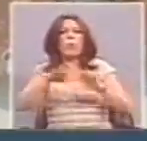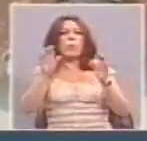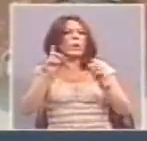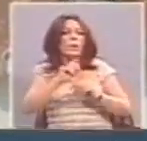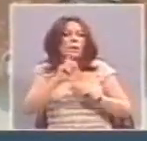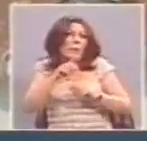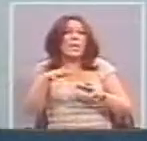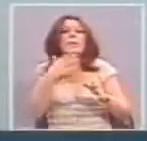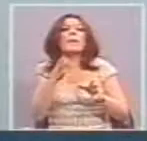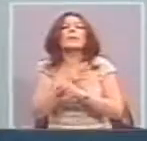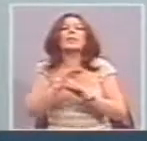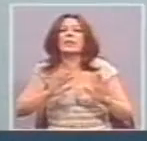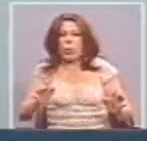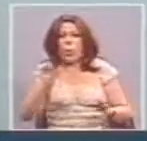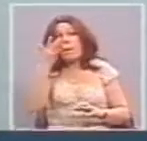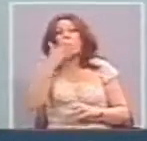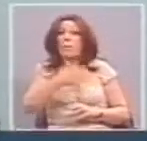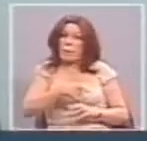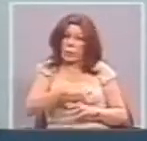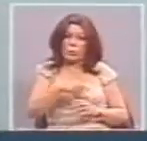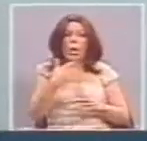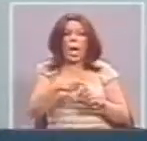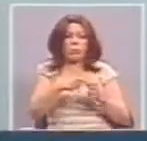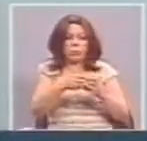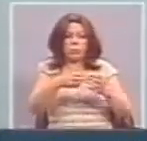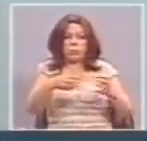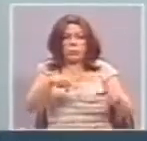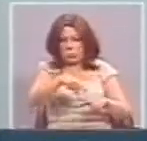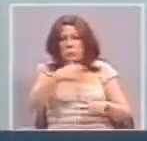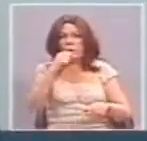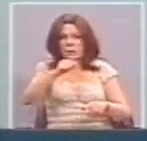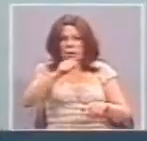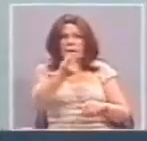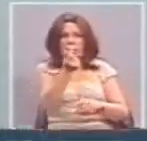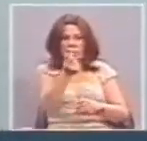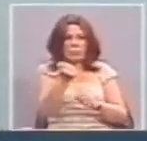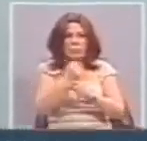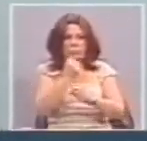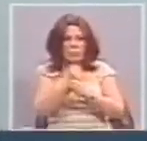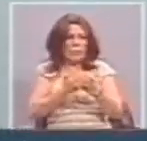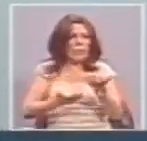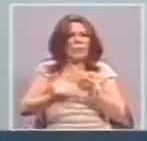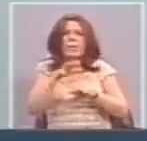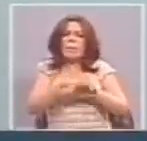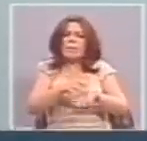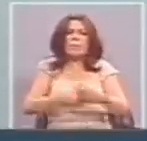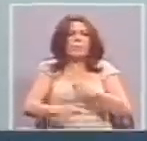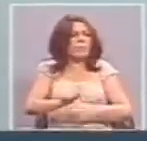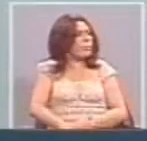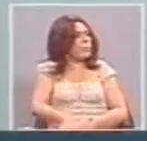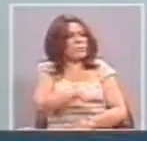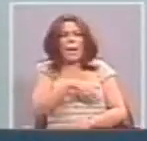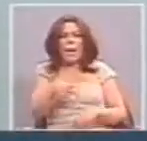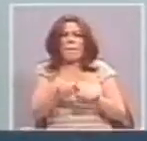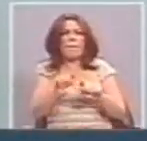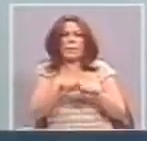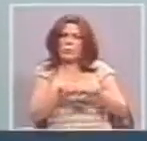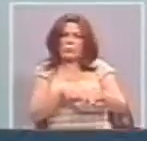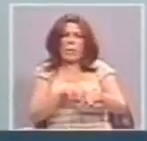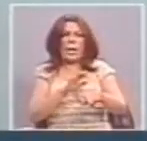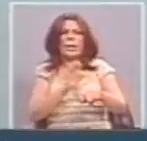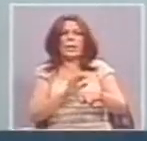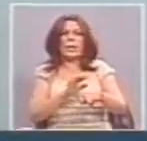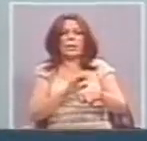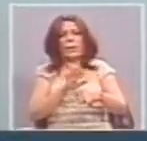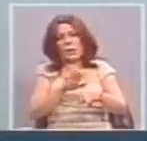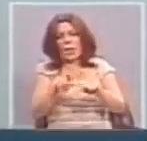desapareceu. O preto ocupa, em termos económicos e de ocupação dos pescadores, a mesma posição